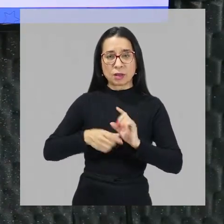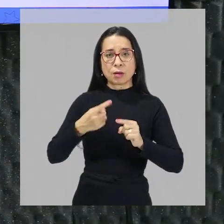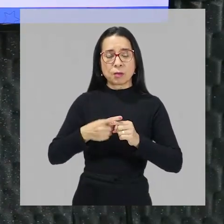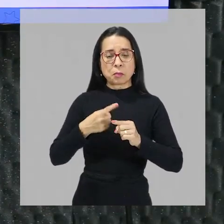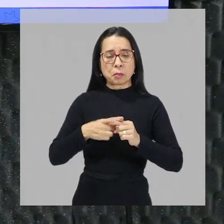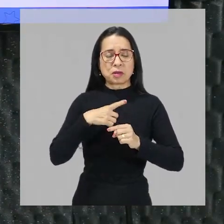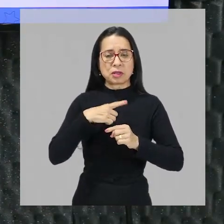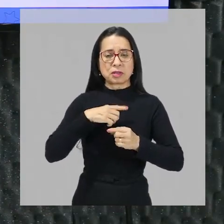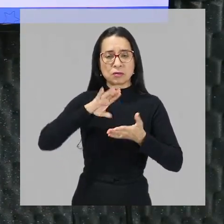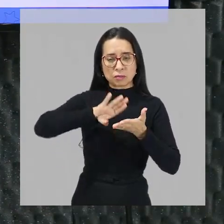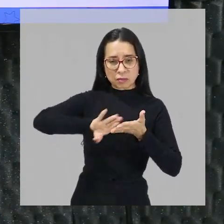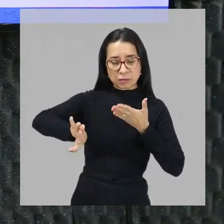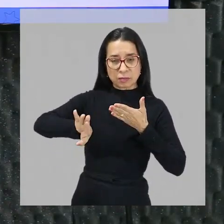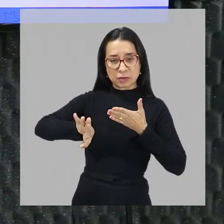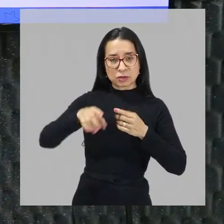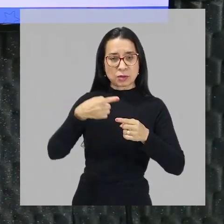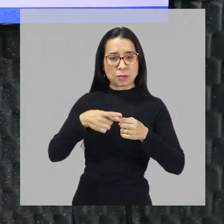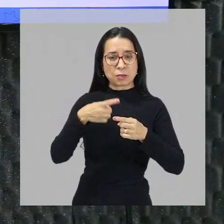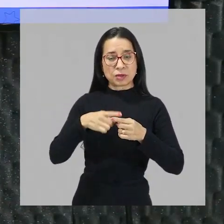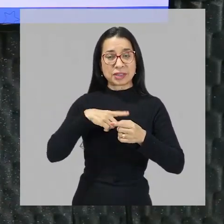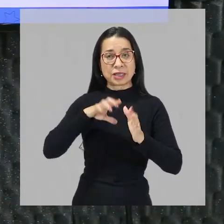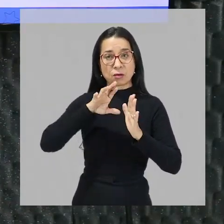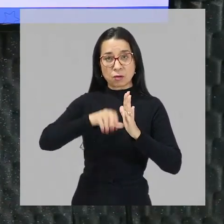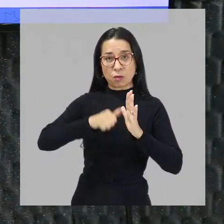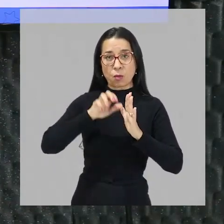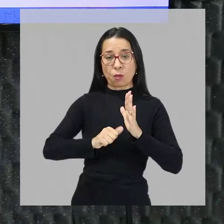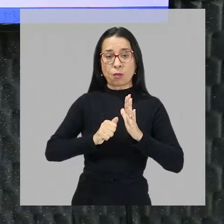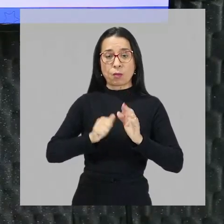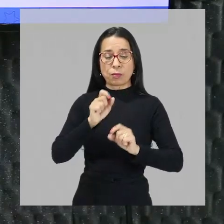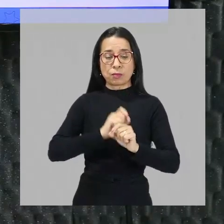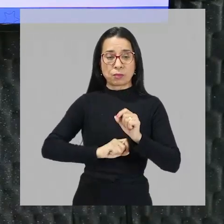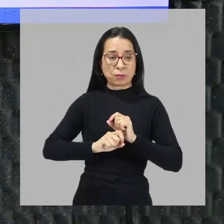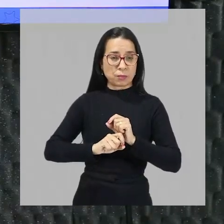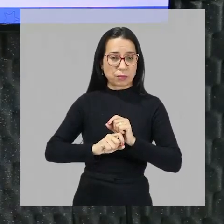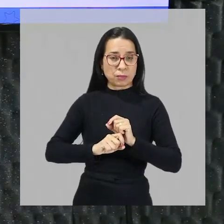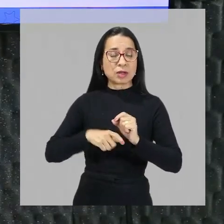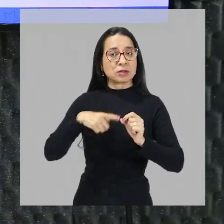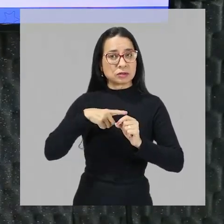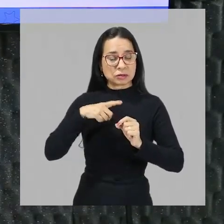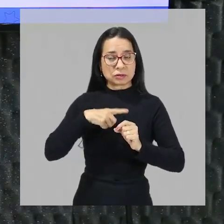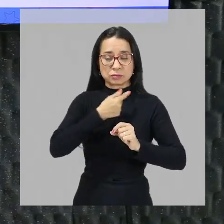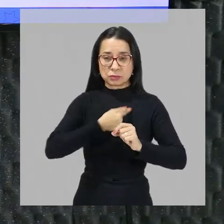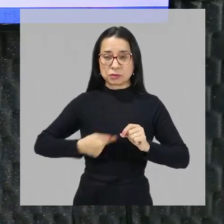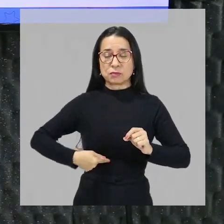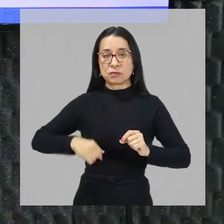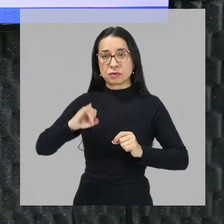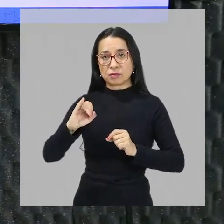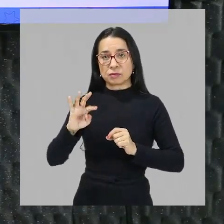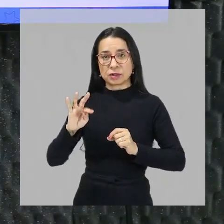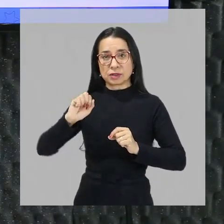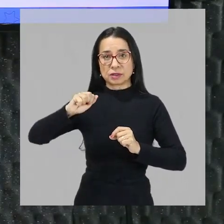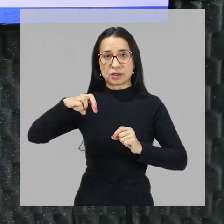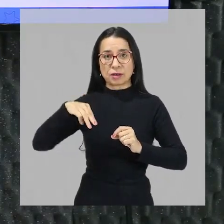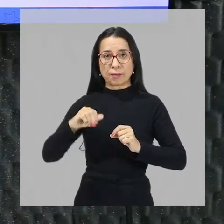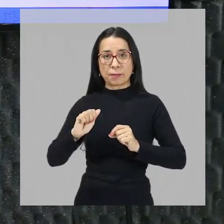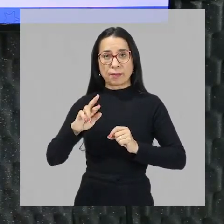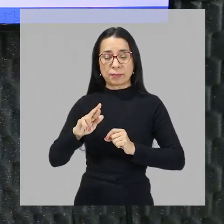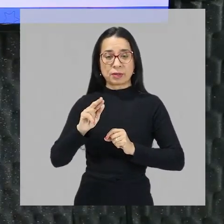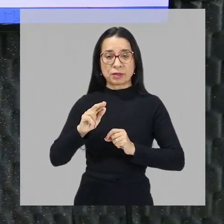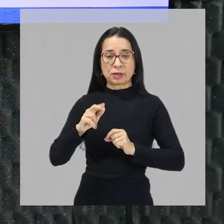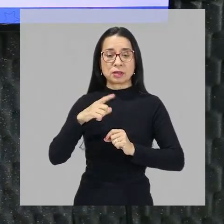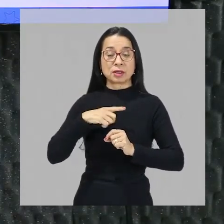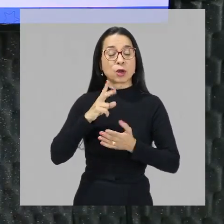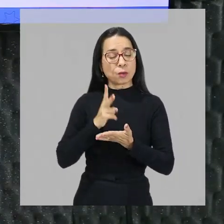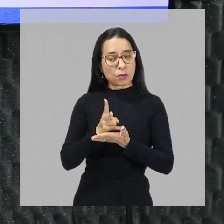PC Farias, mas se teve o governo Itamar, que é o governo que vai dar continuidade ao término do governo